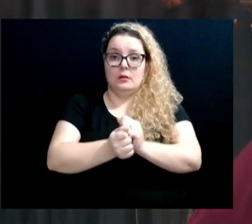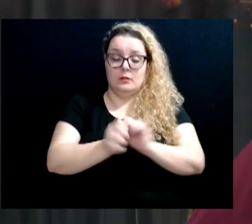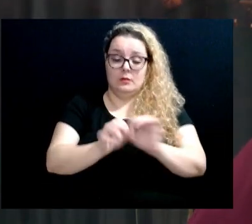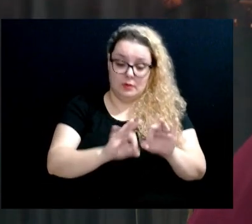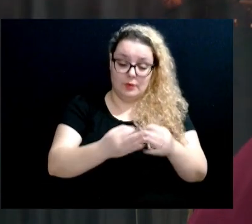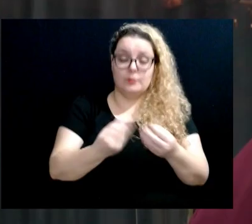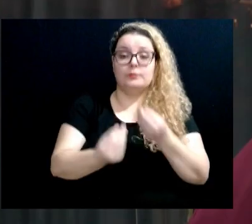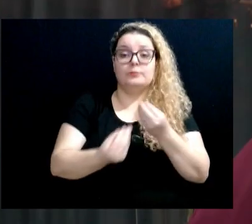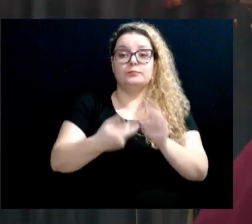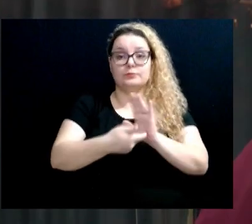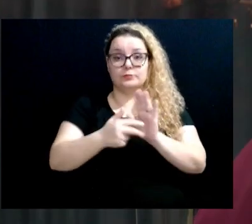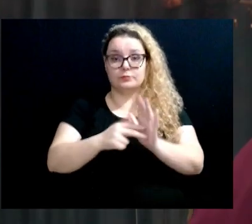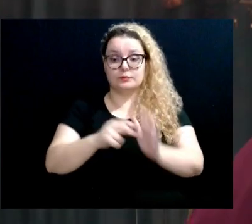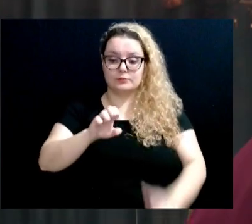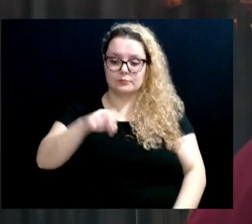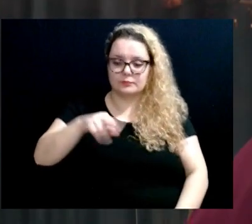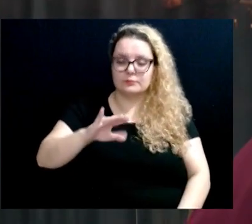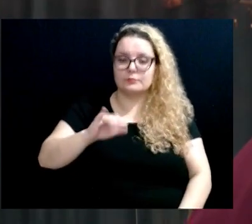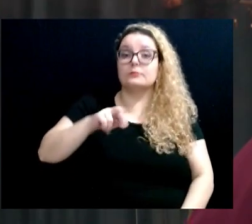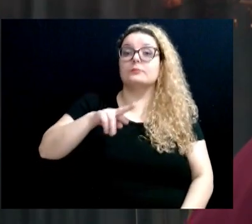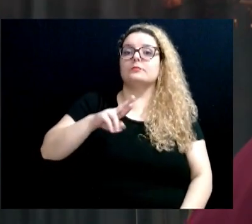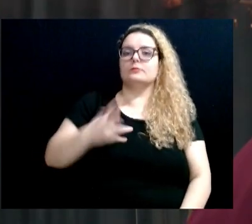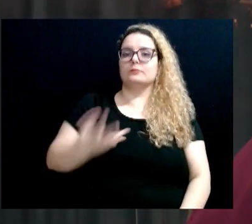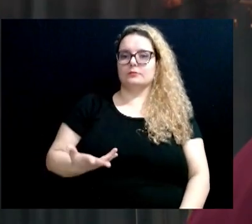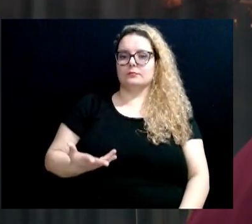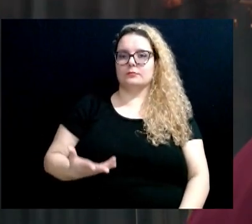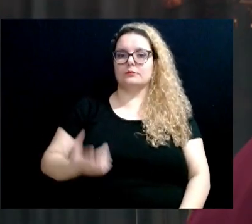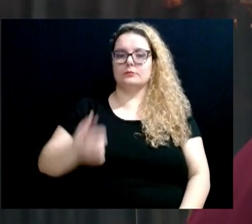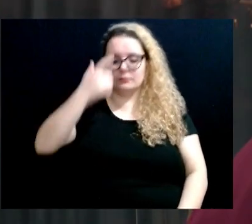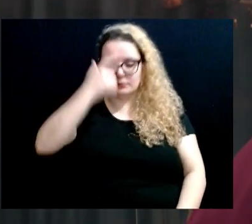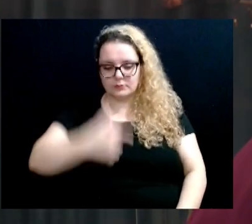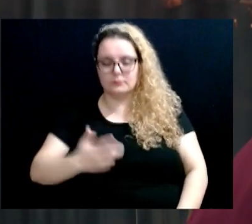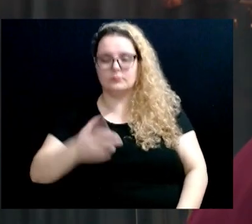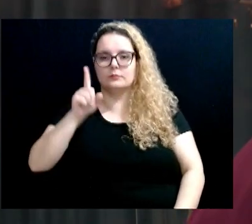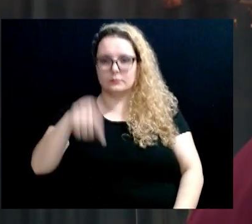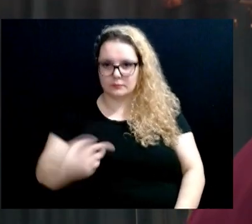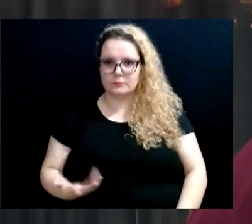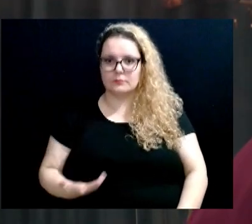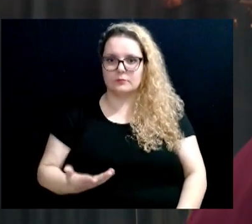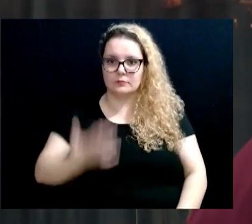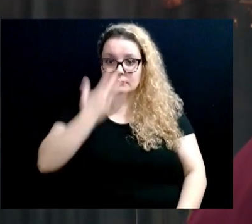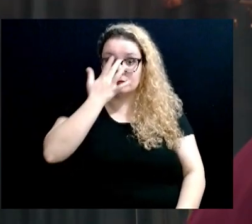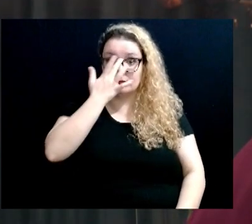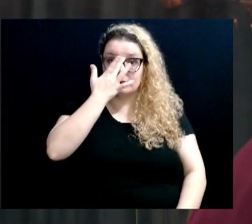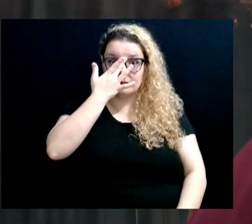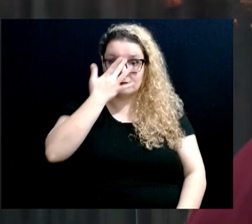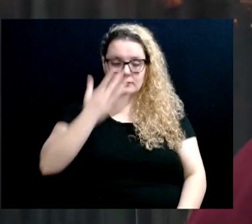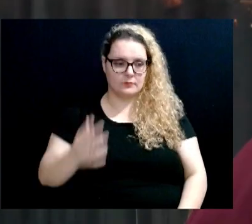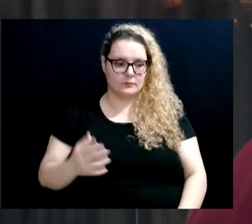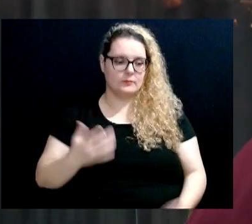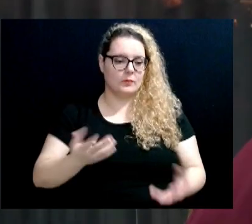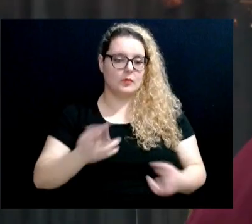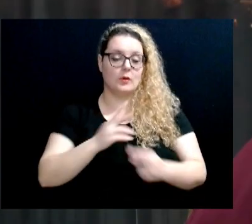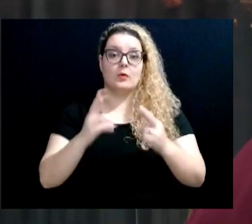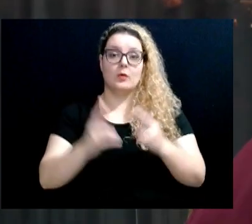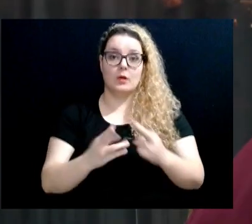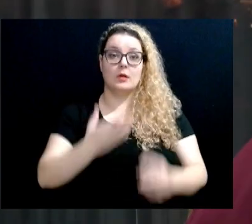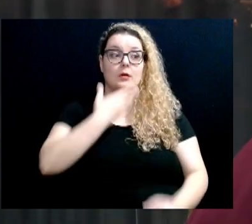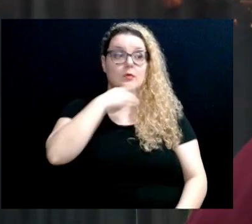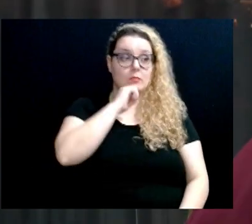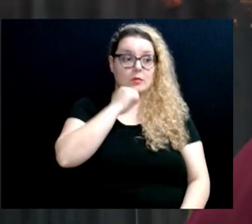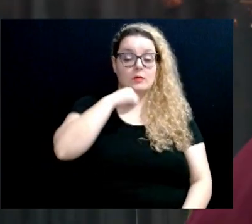família? Ela se torna aquilo, né, um indivíduo em relação aos pais. Então, se esses pais têm